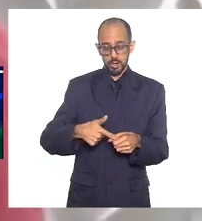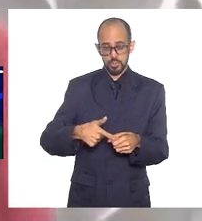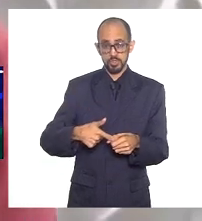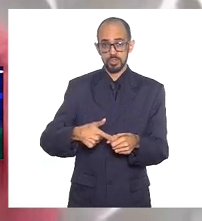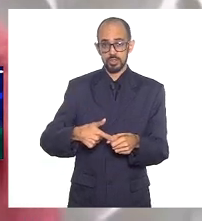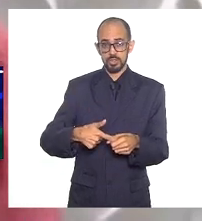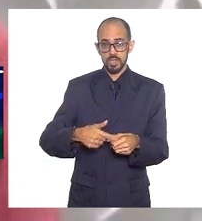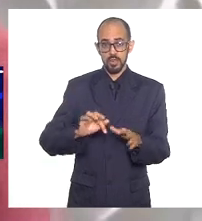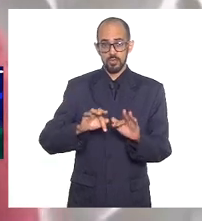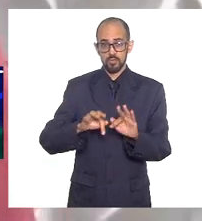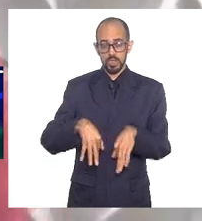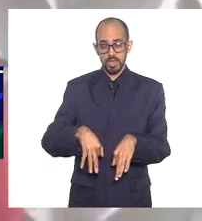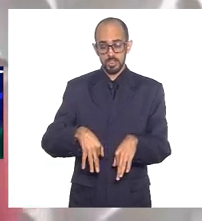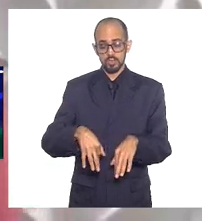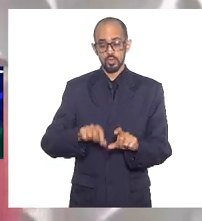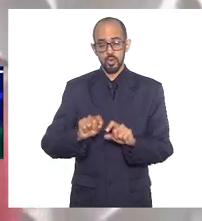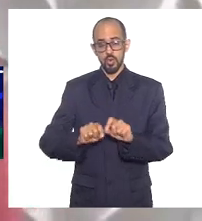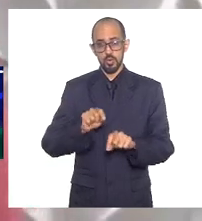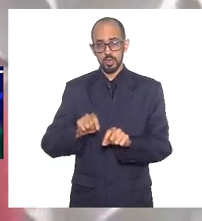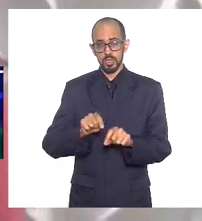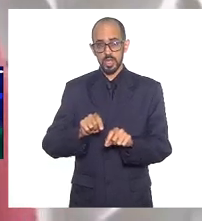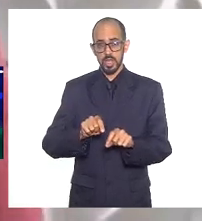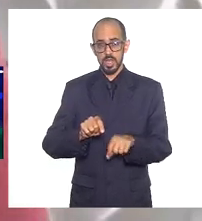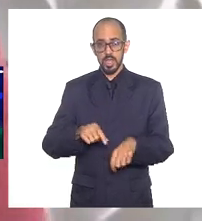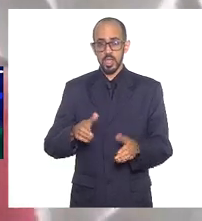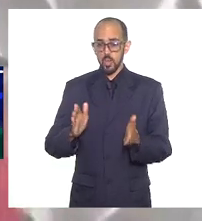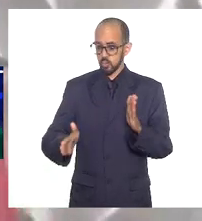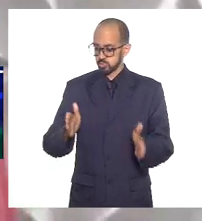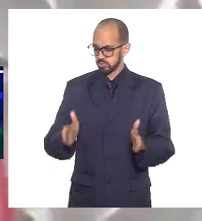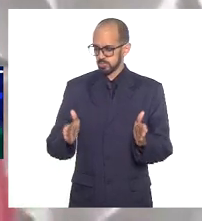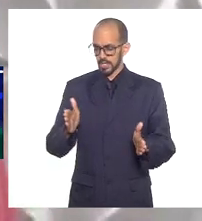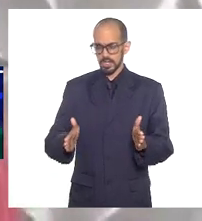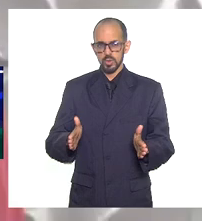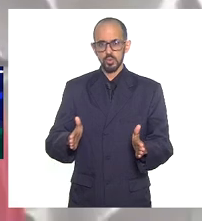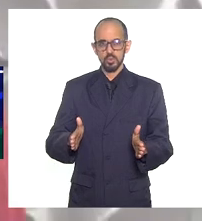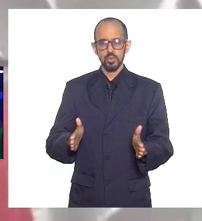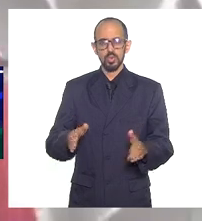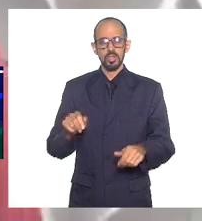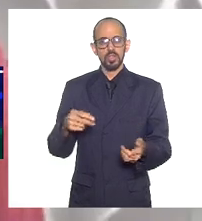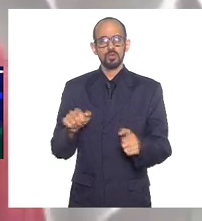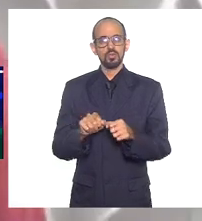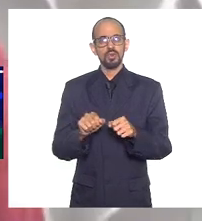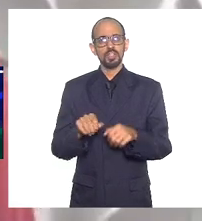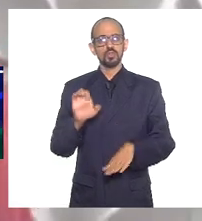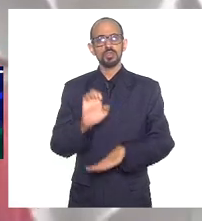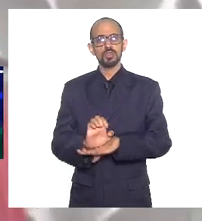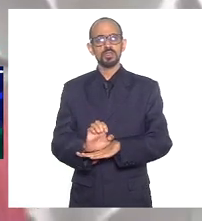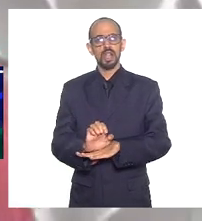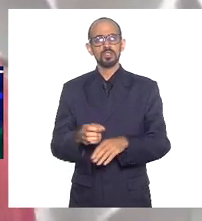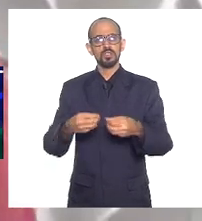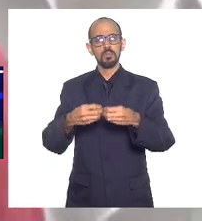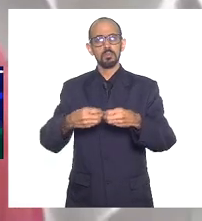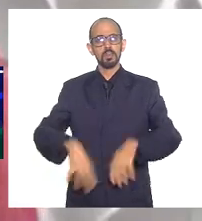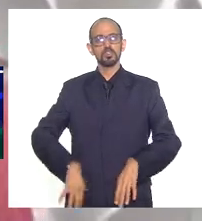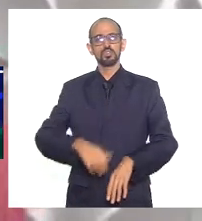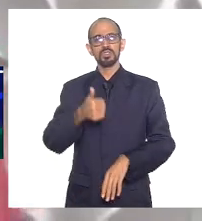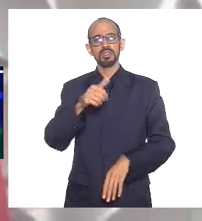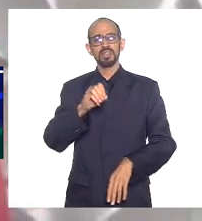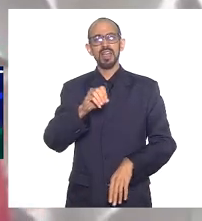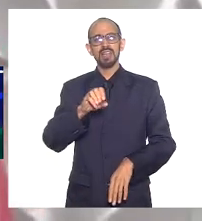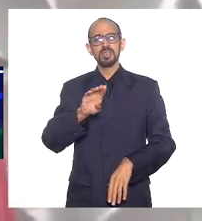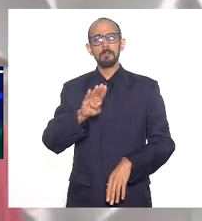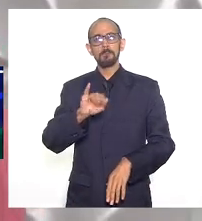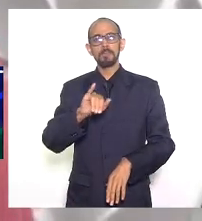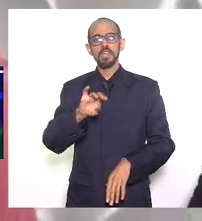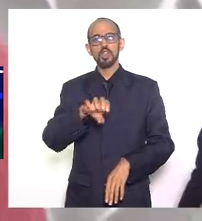encerrou um ciclo que levou o estado do Rio de Janeiro a perda de cerca de 10 bilhões de